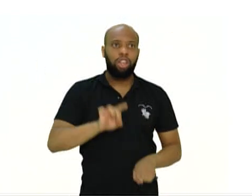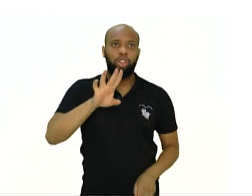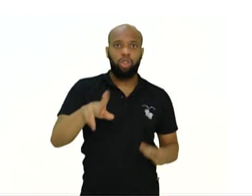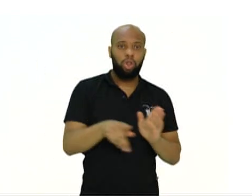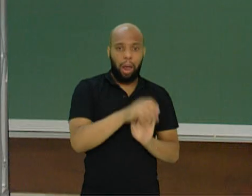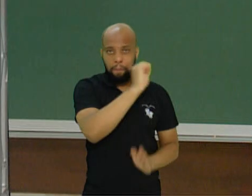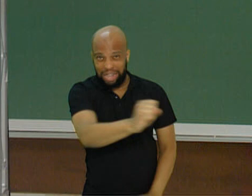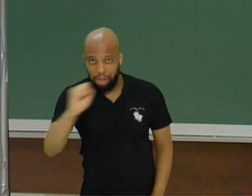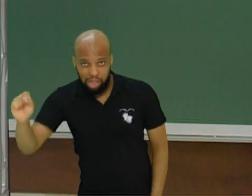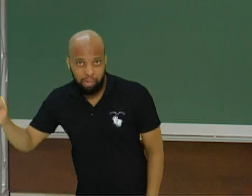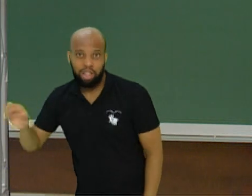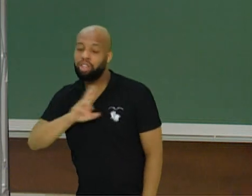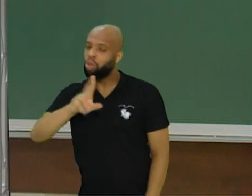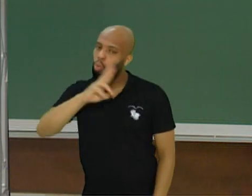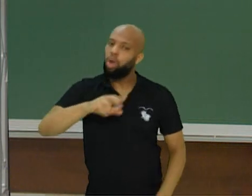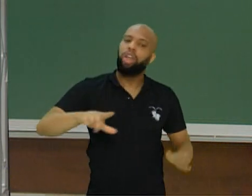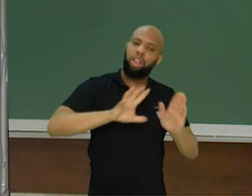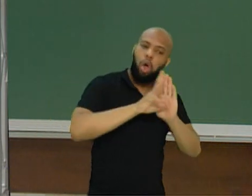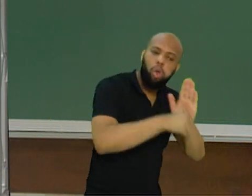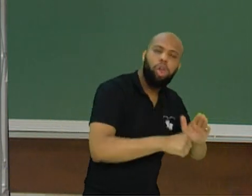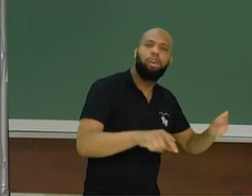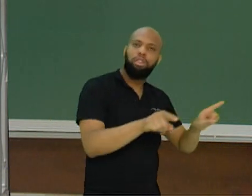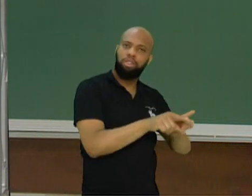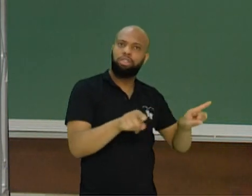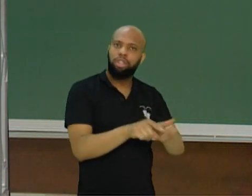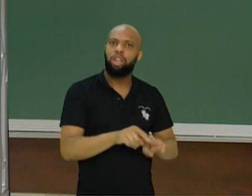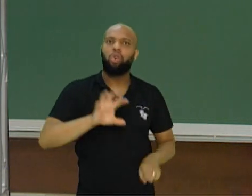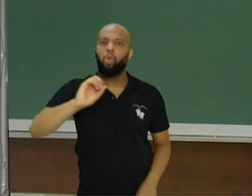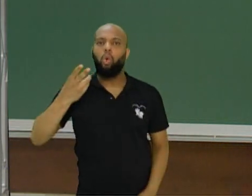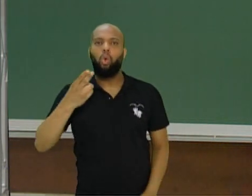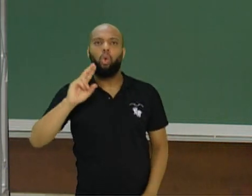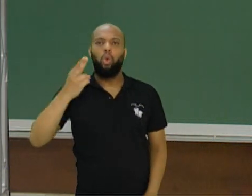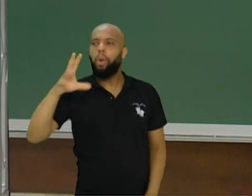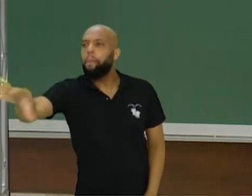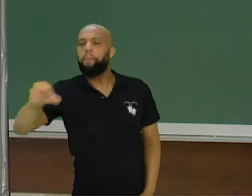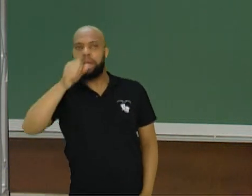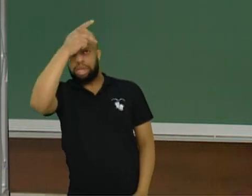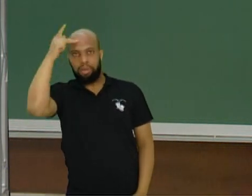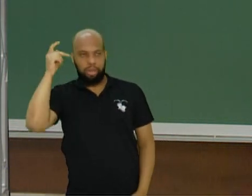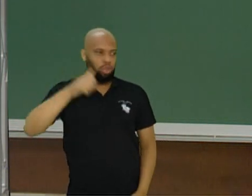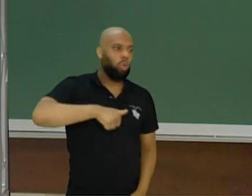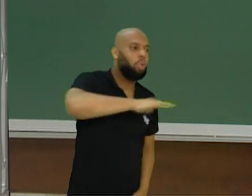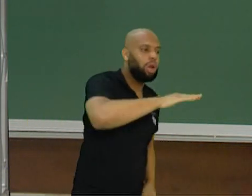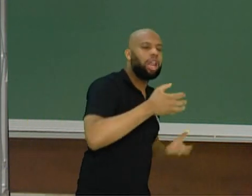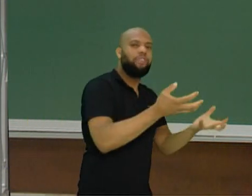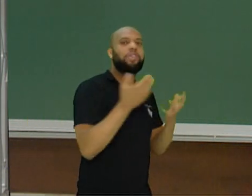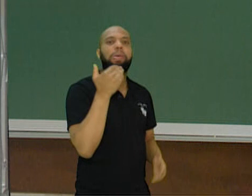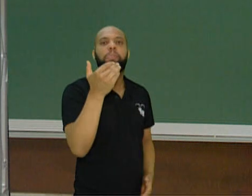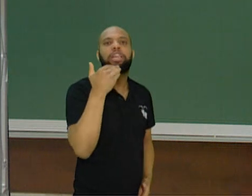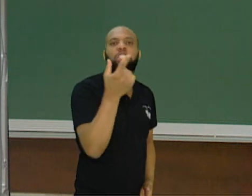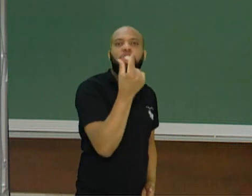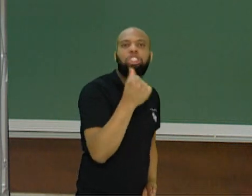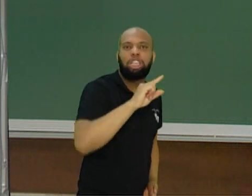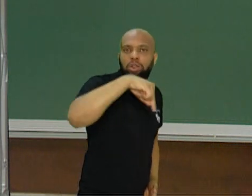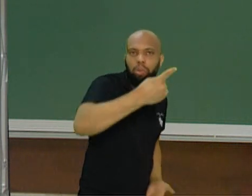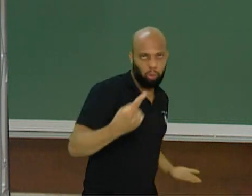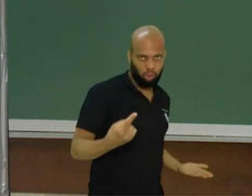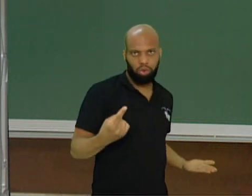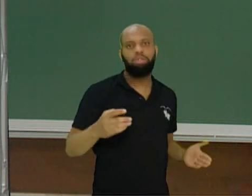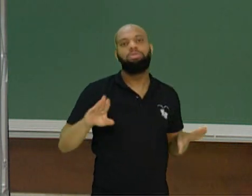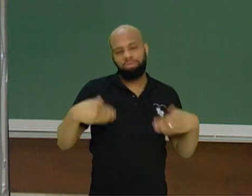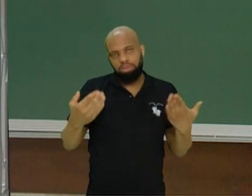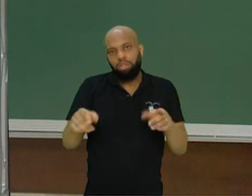apenas de homicídios, mas de furtos, de roubos, de sequestros, de golpes, de outras situações